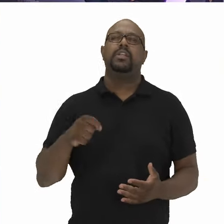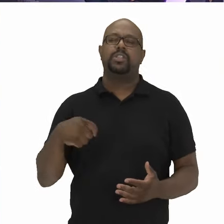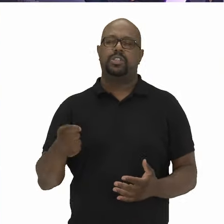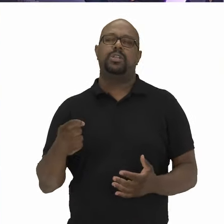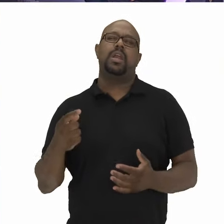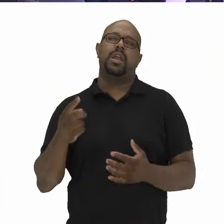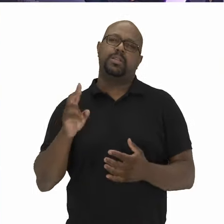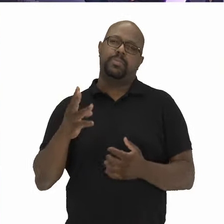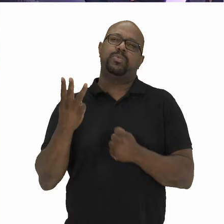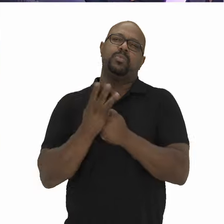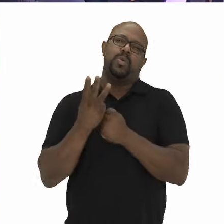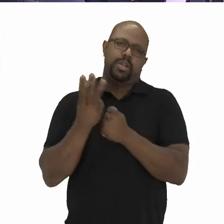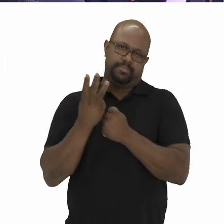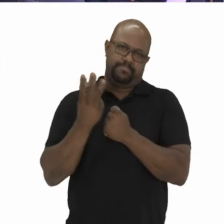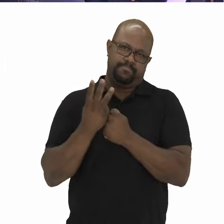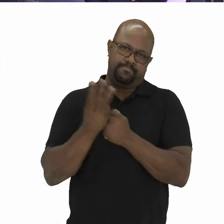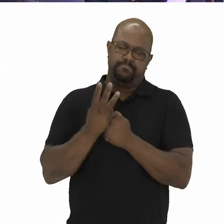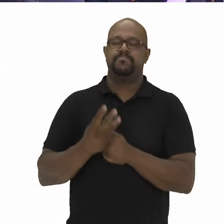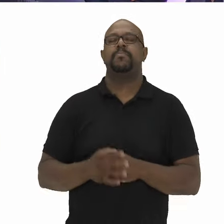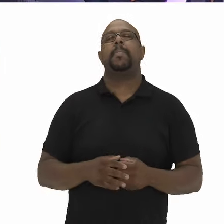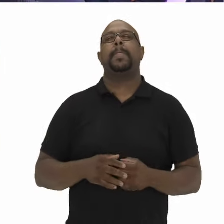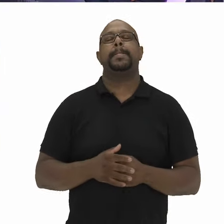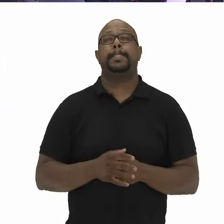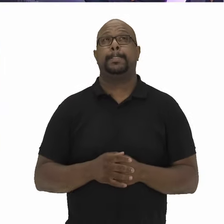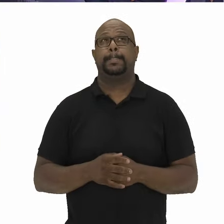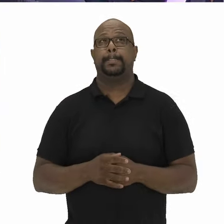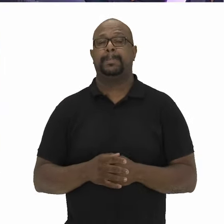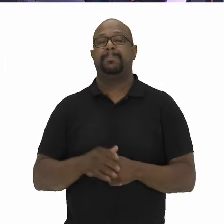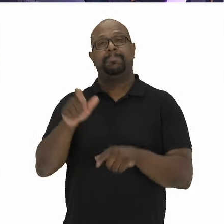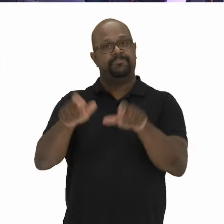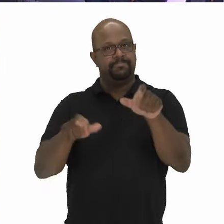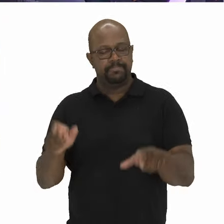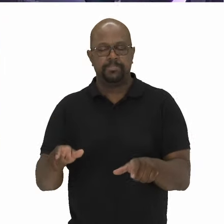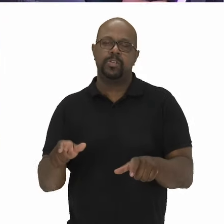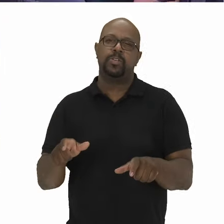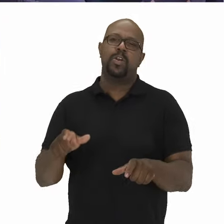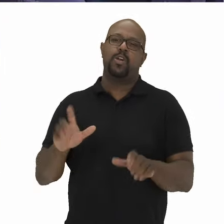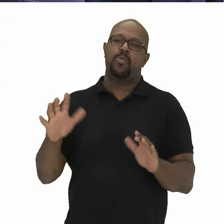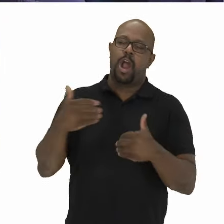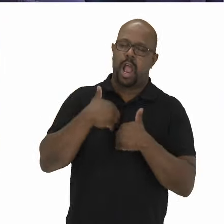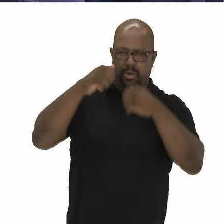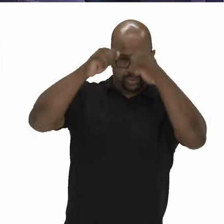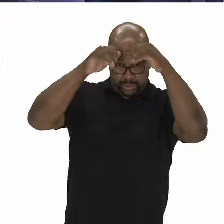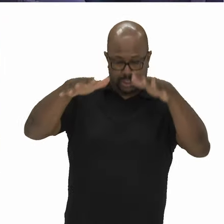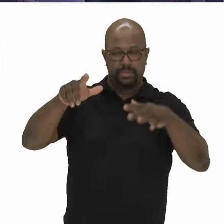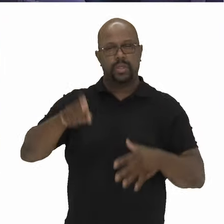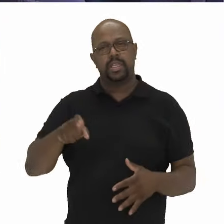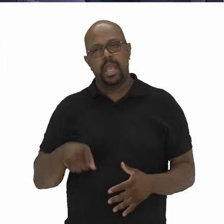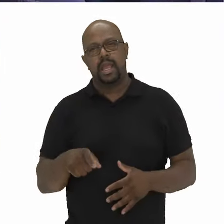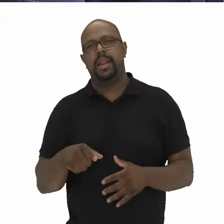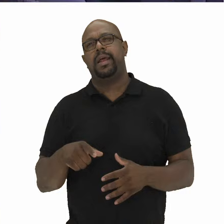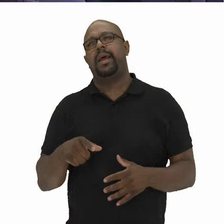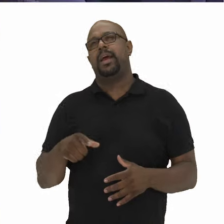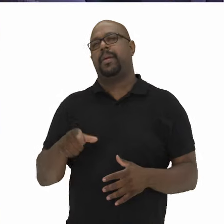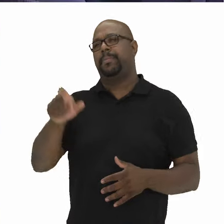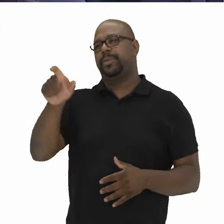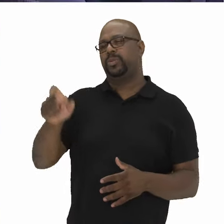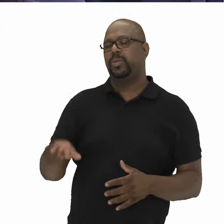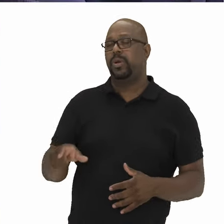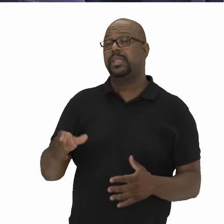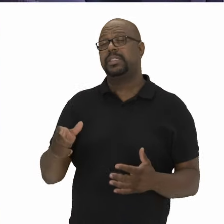chama de nível três né então aquele indivíduo com autismo que era